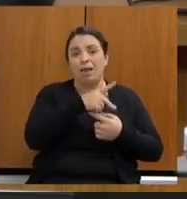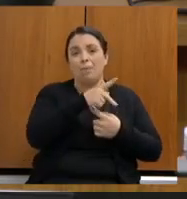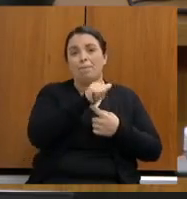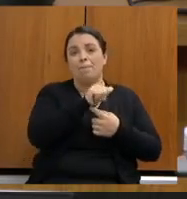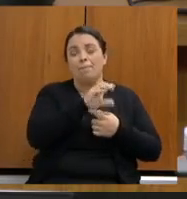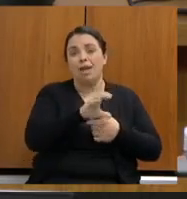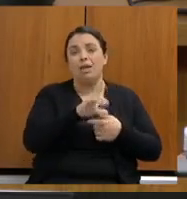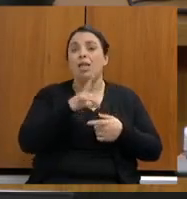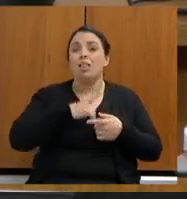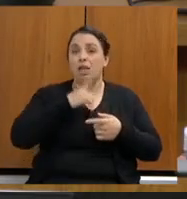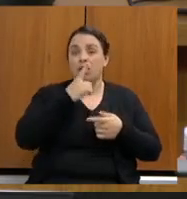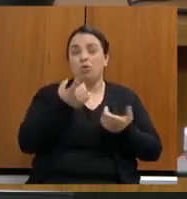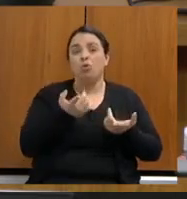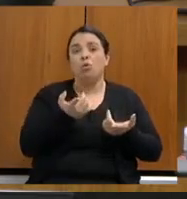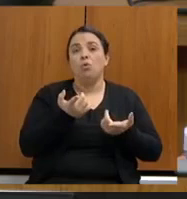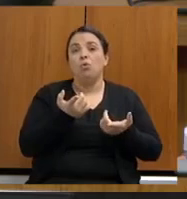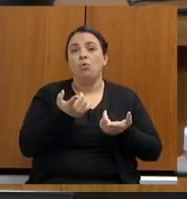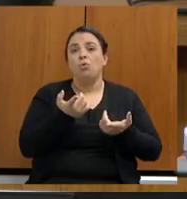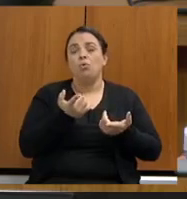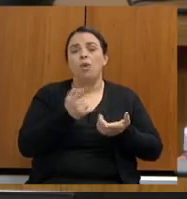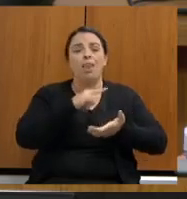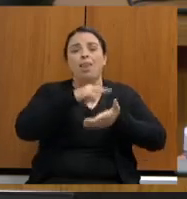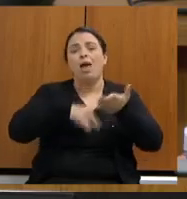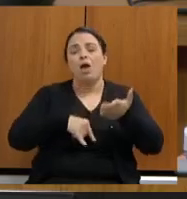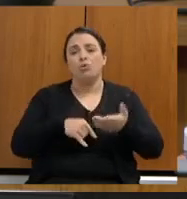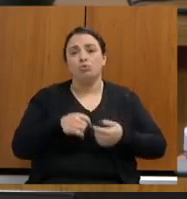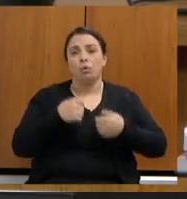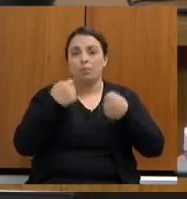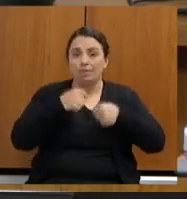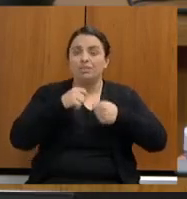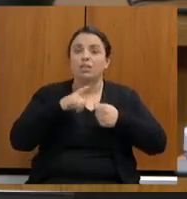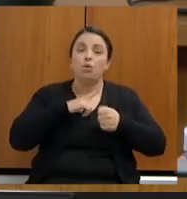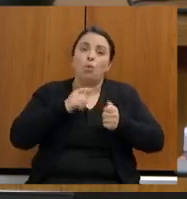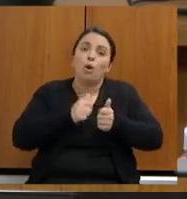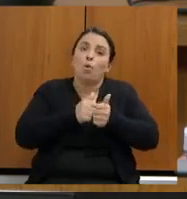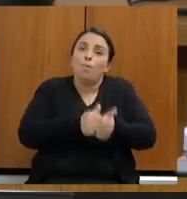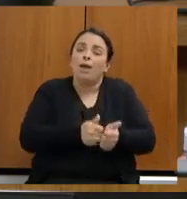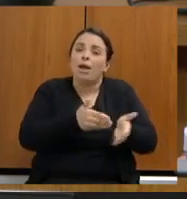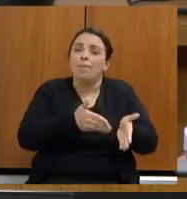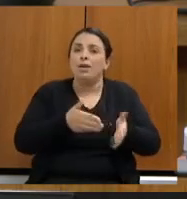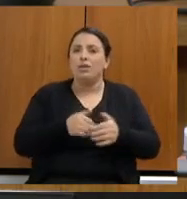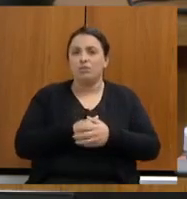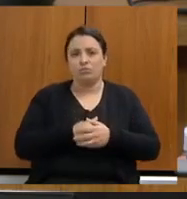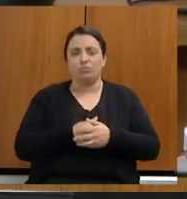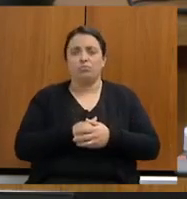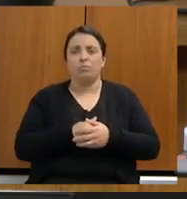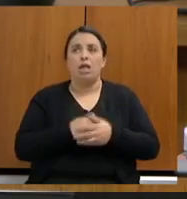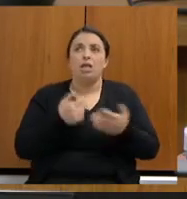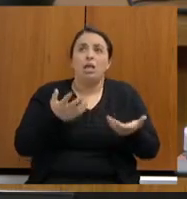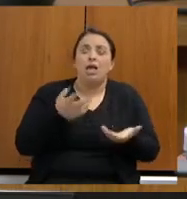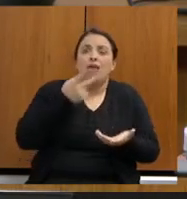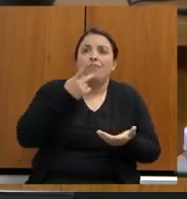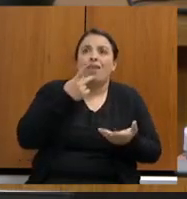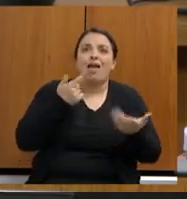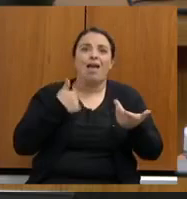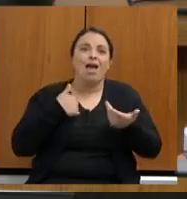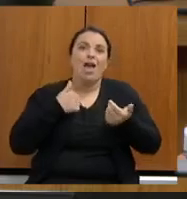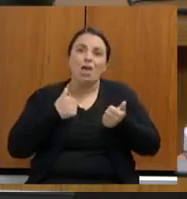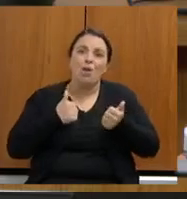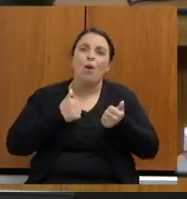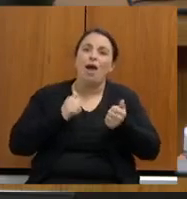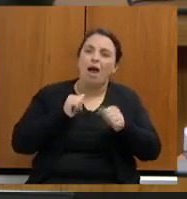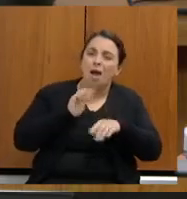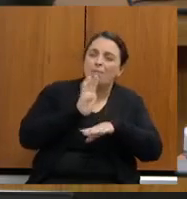uma uma uma acompanhamento né Não dá para para para dizer que eu sou a